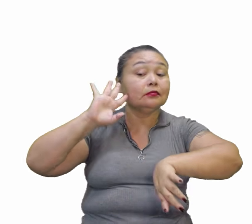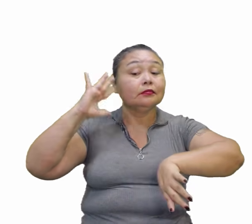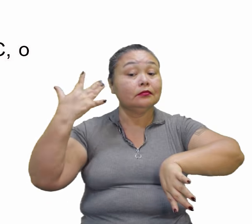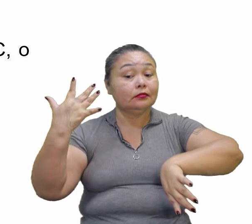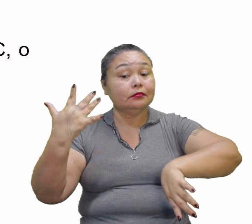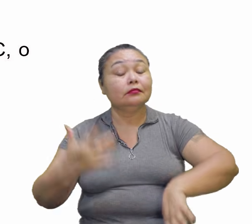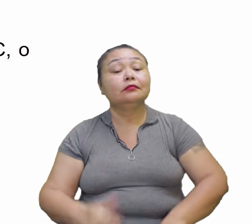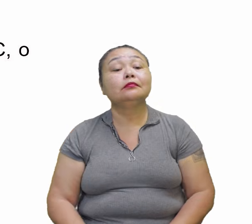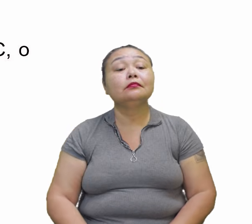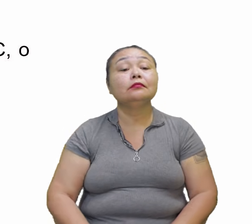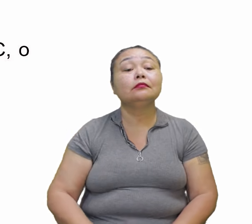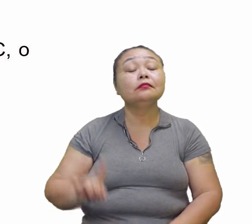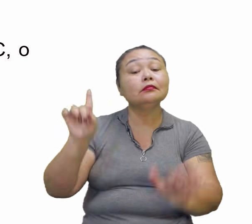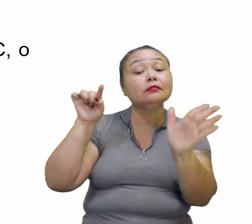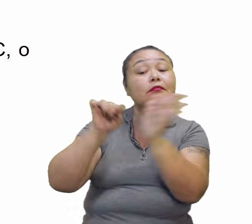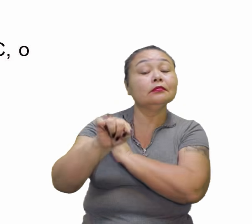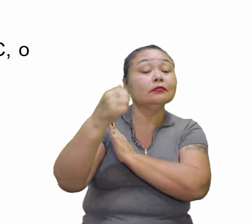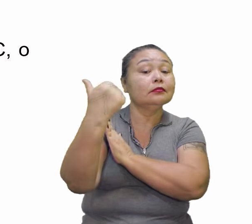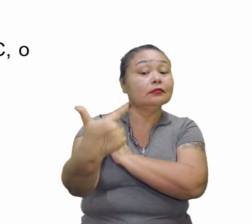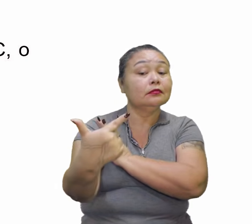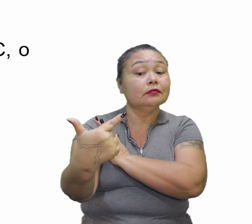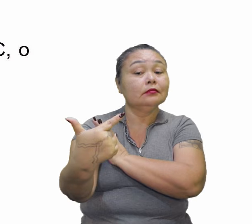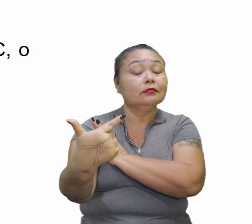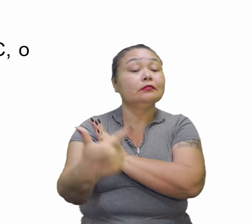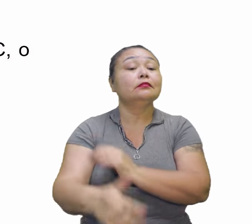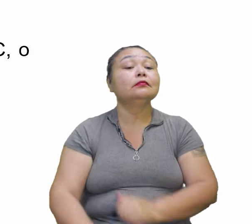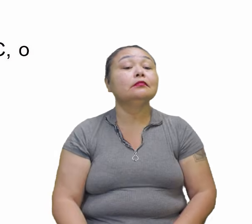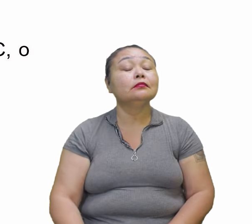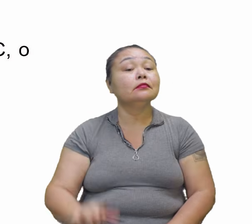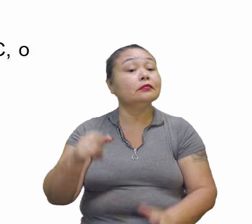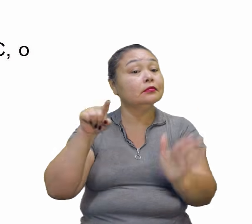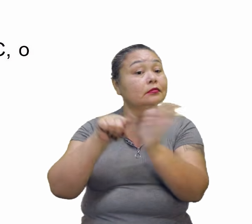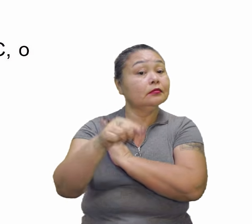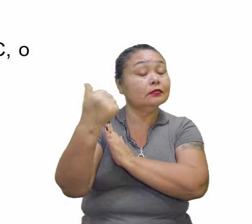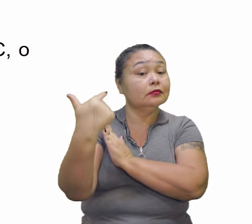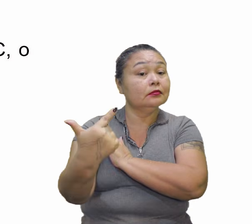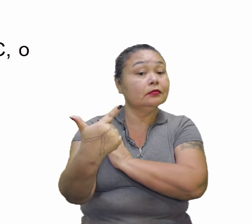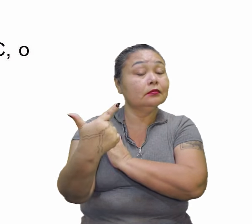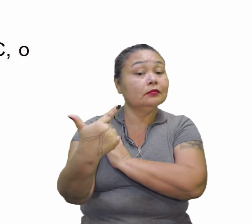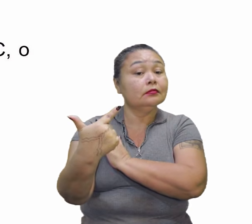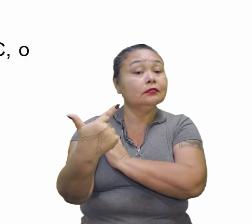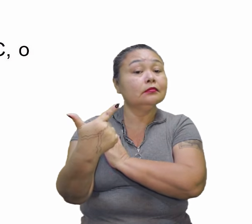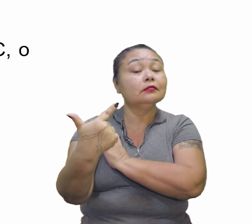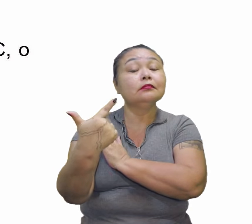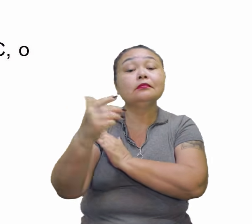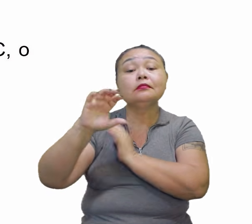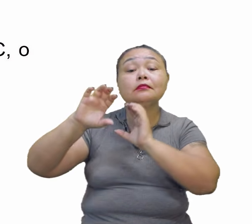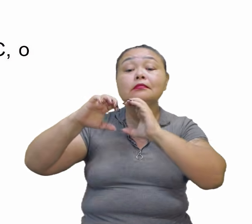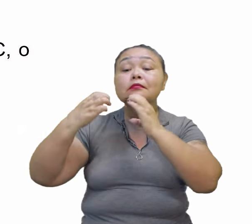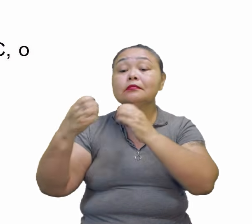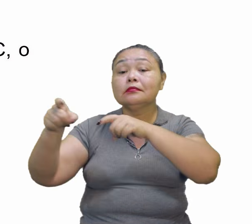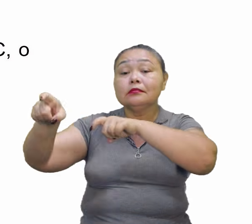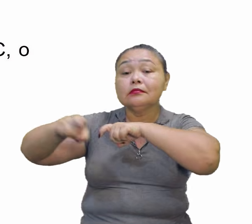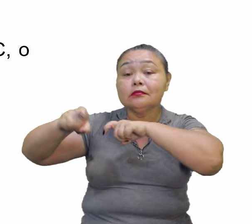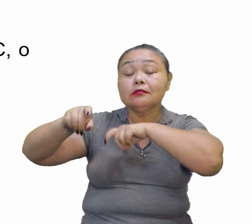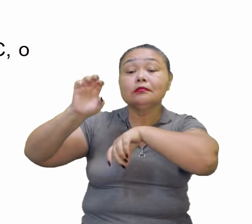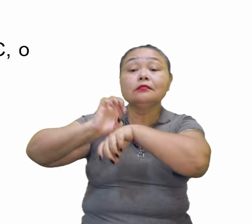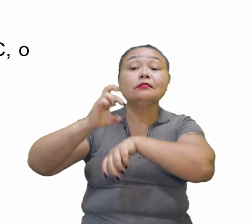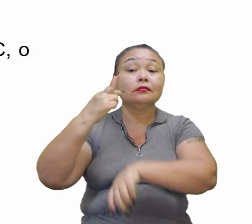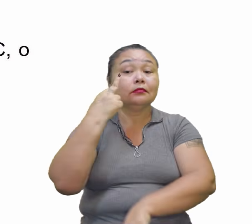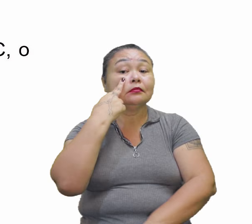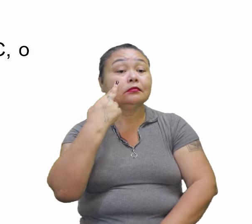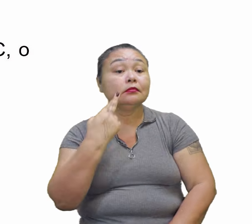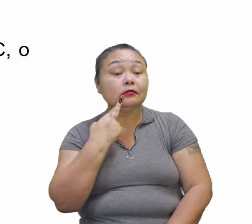resolver. Vamos para a questão de número 2. Na questão 2 diz que em comunidades rurais do estado